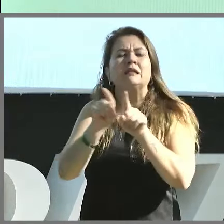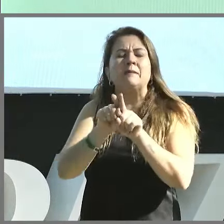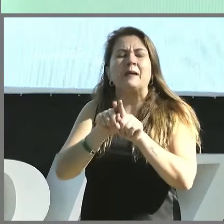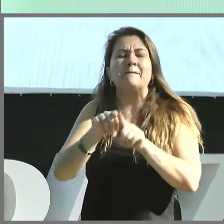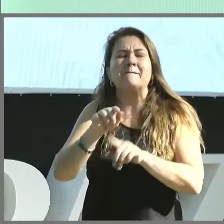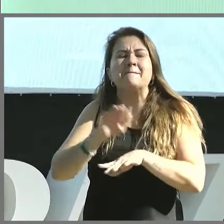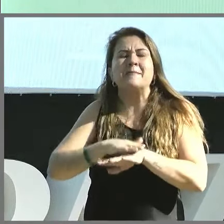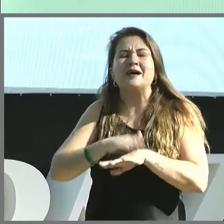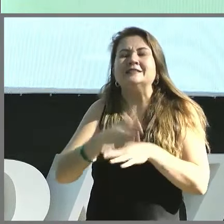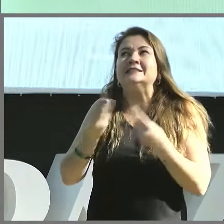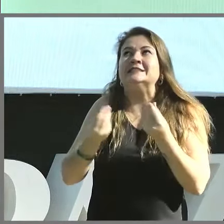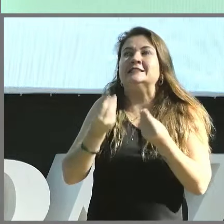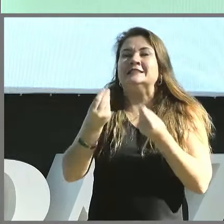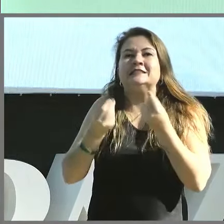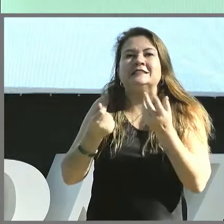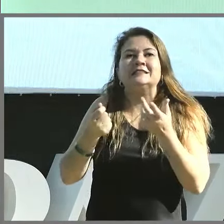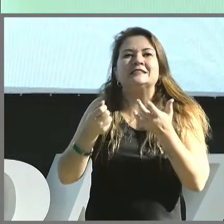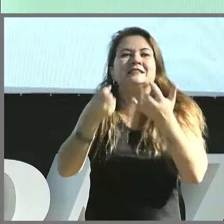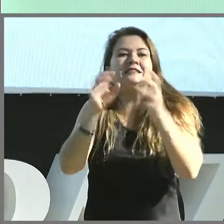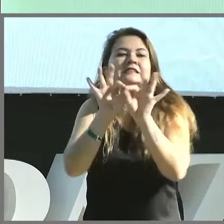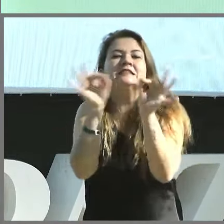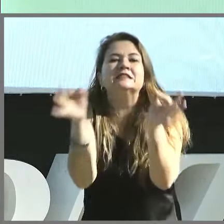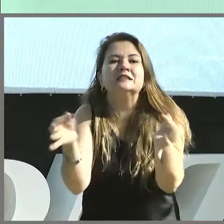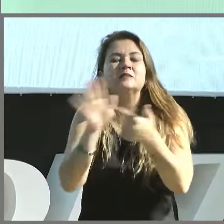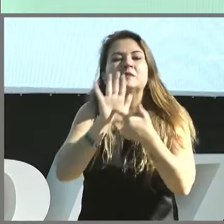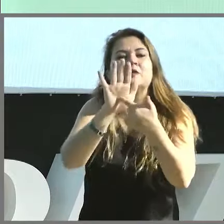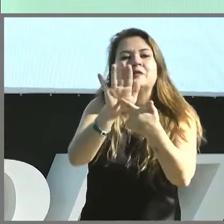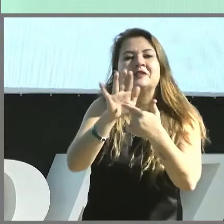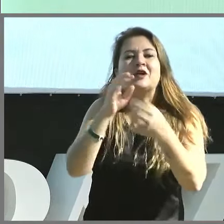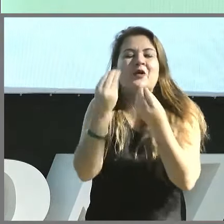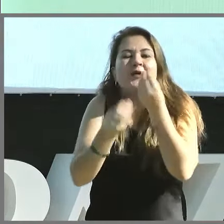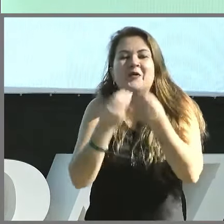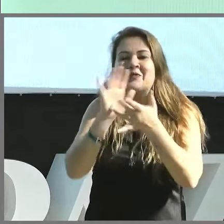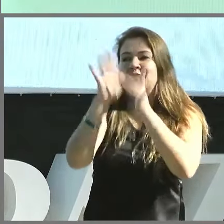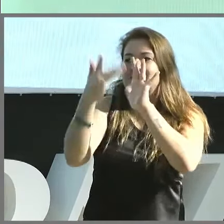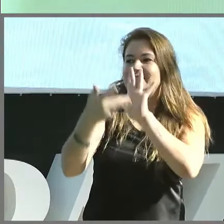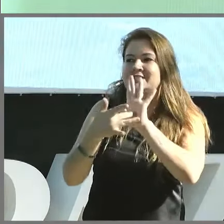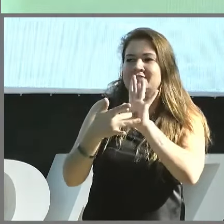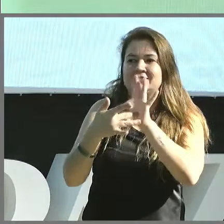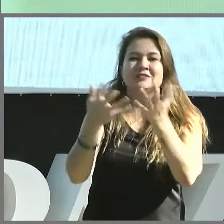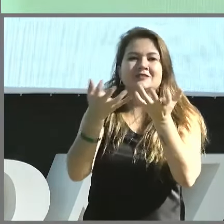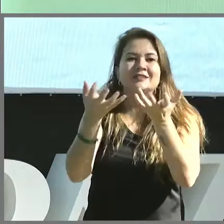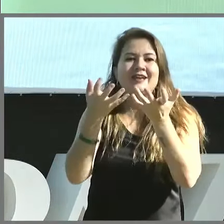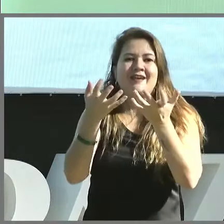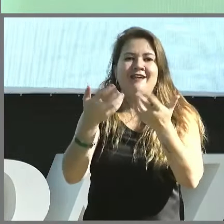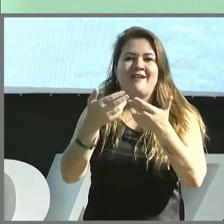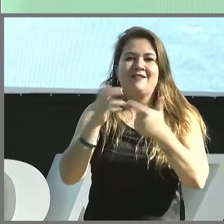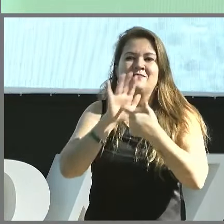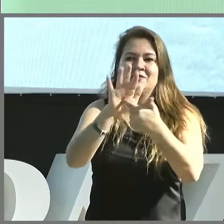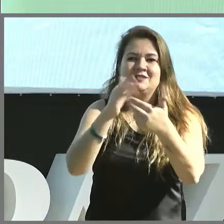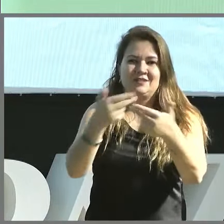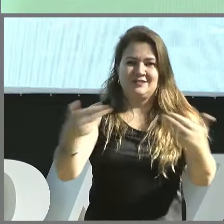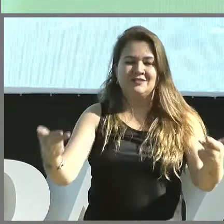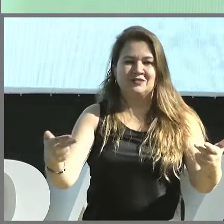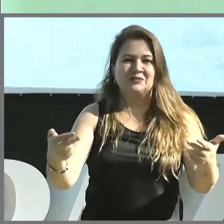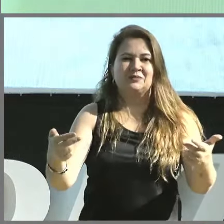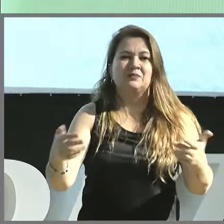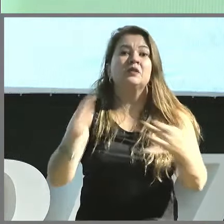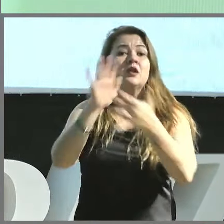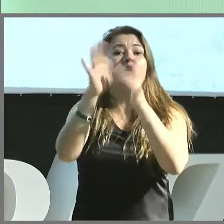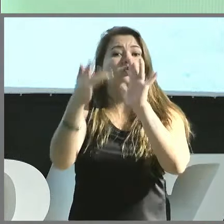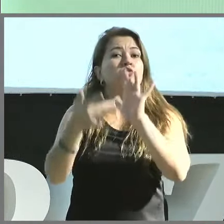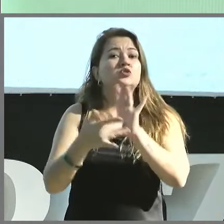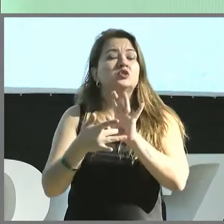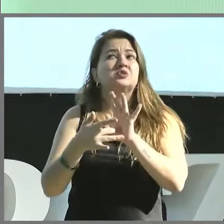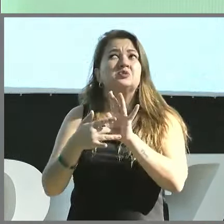profunda dessa frase de Jesus, ao traduzi-la, dizendo que Jesus não veio de modo algum